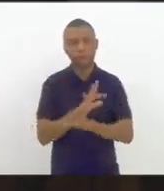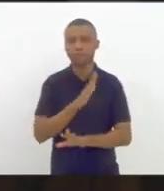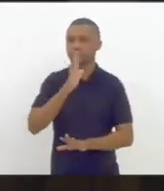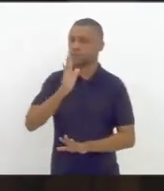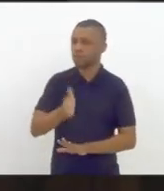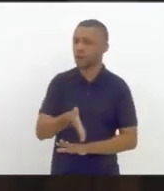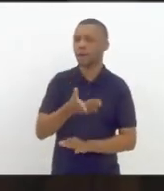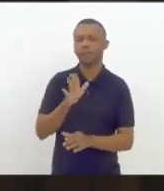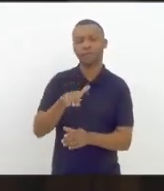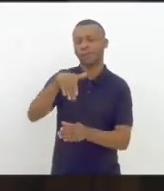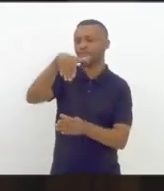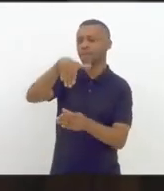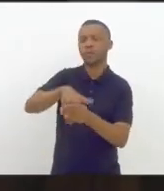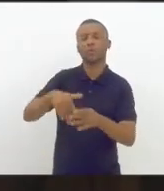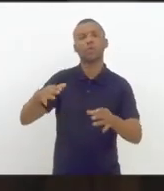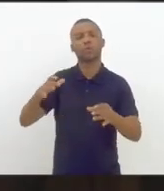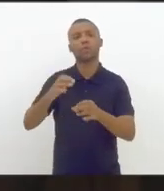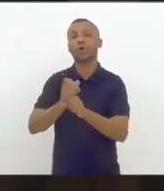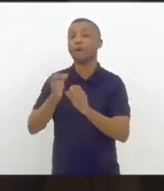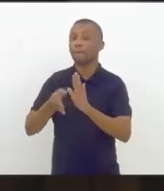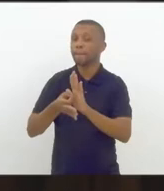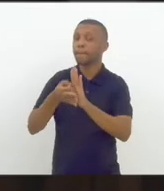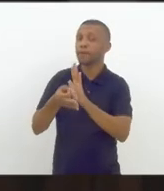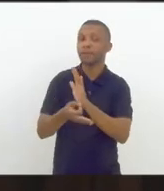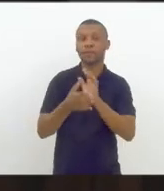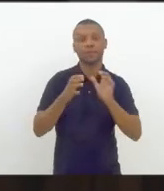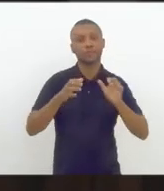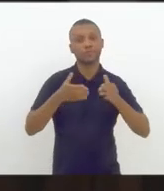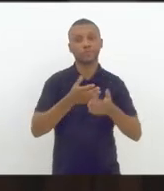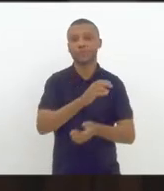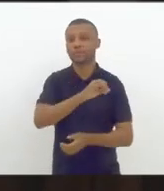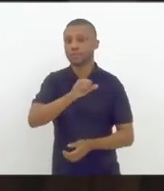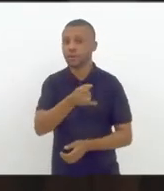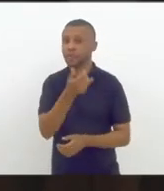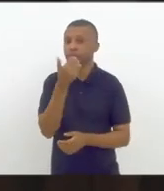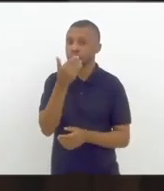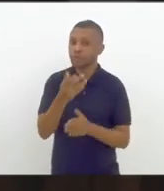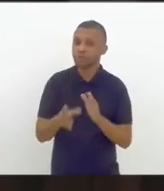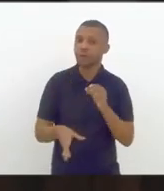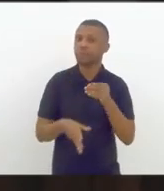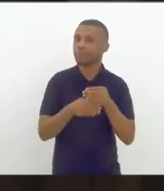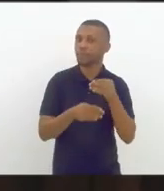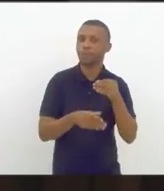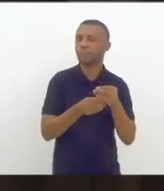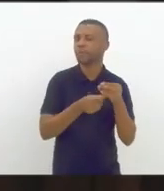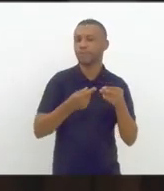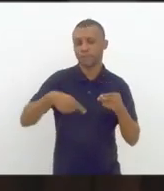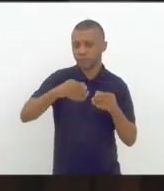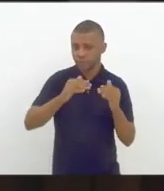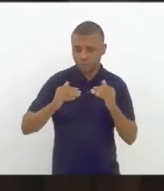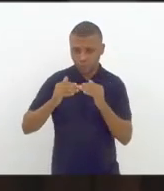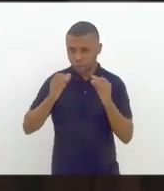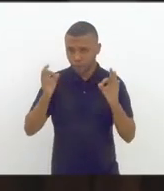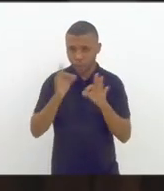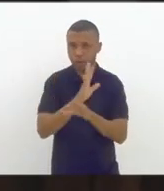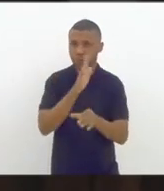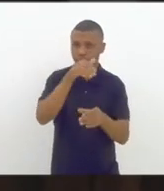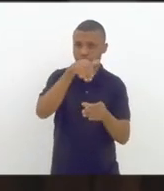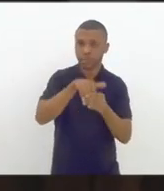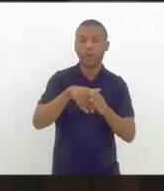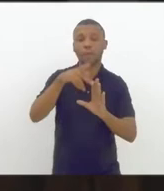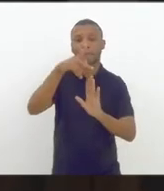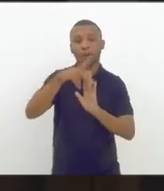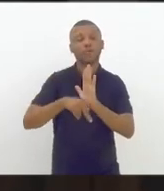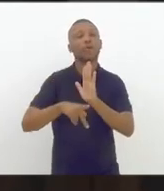em votação, parecer da Comissão de Constituição e Justiça com emendas. Senhores que aprovam nisso, estão aprovados. Em votação, projeto